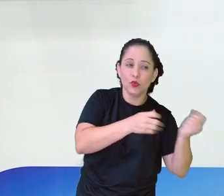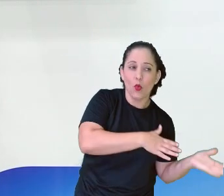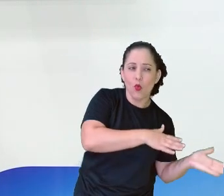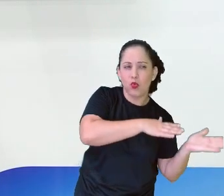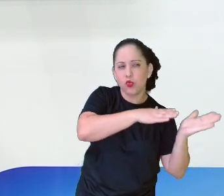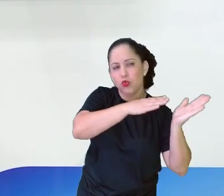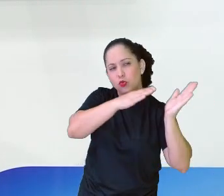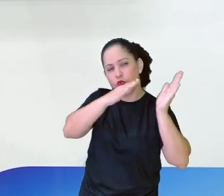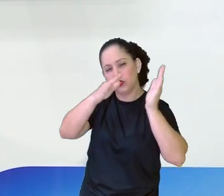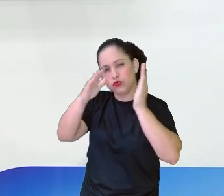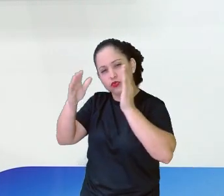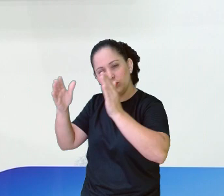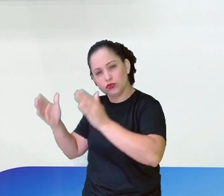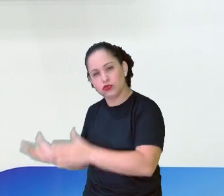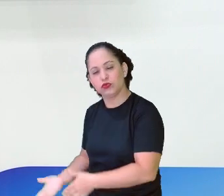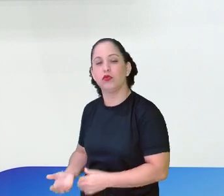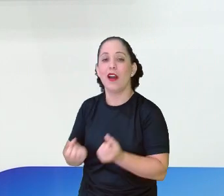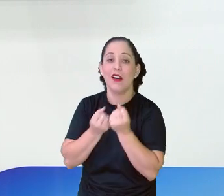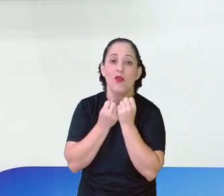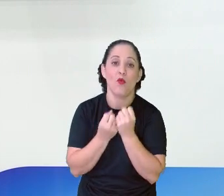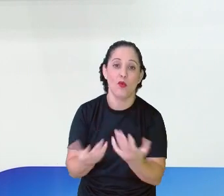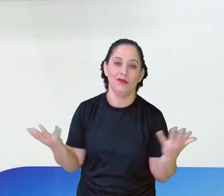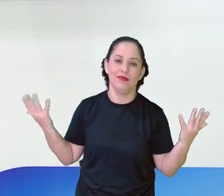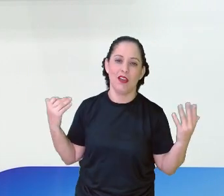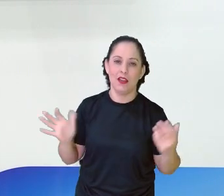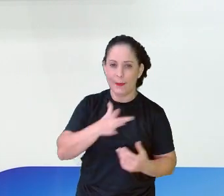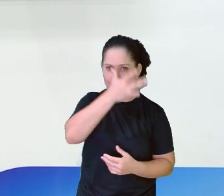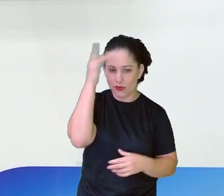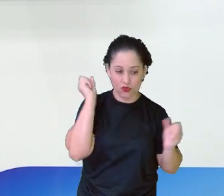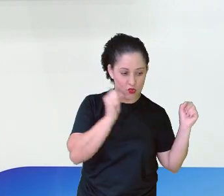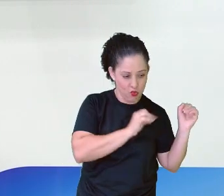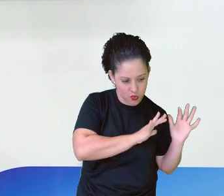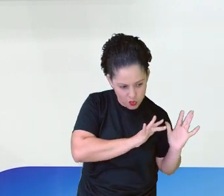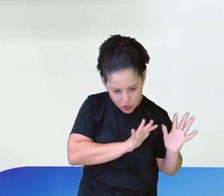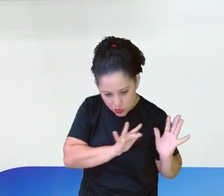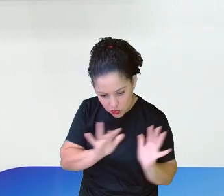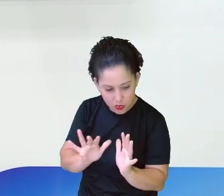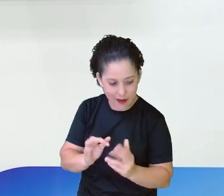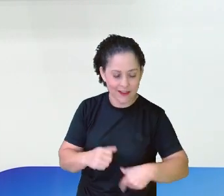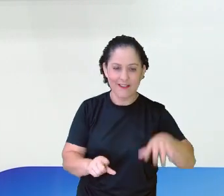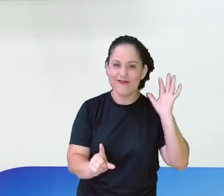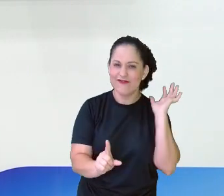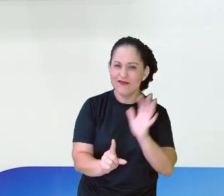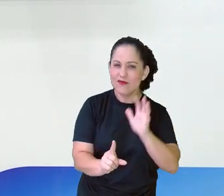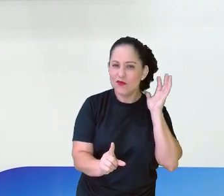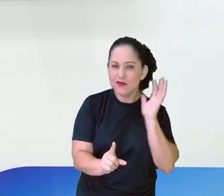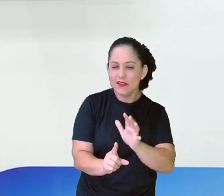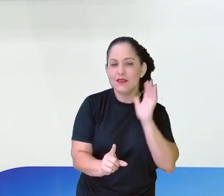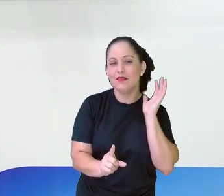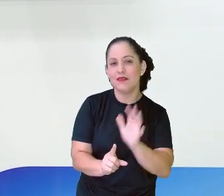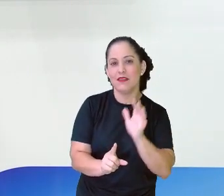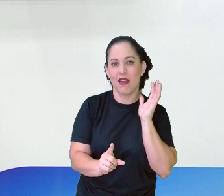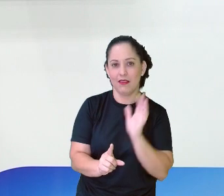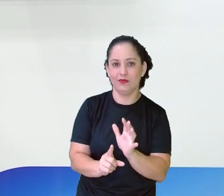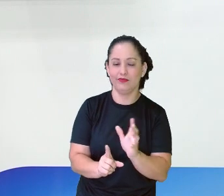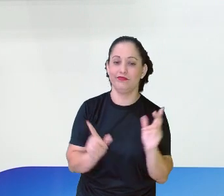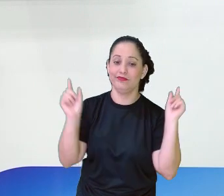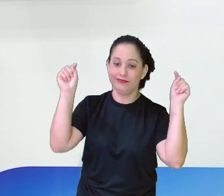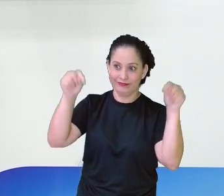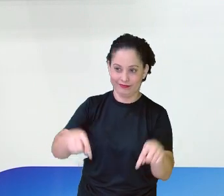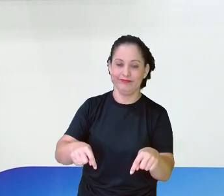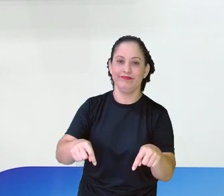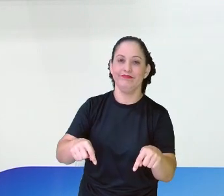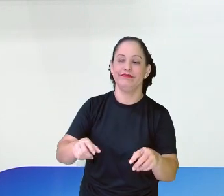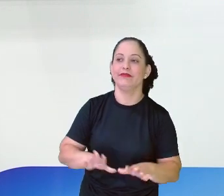de aumento demográfico, de aumento da população, aquela área também foi sendo habitada por essa